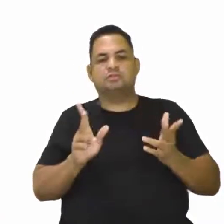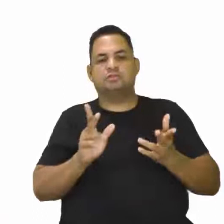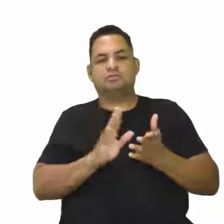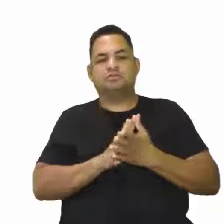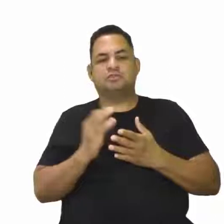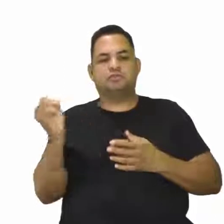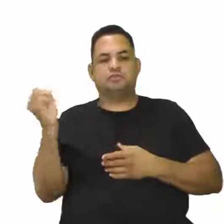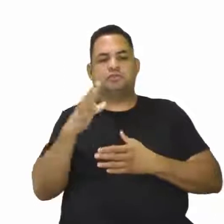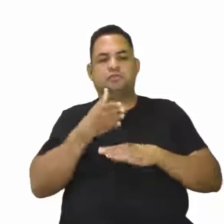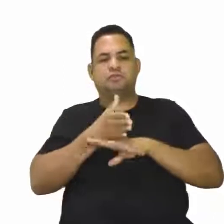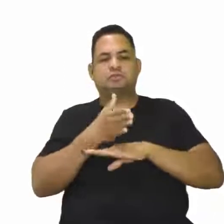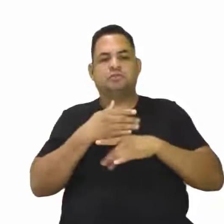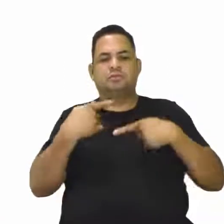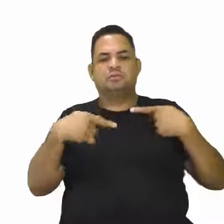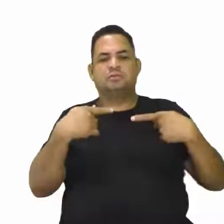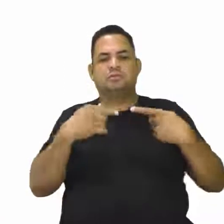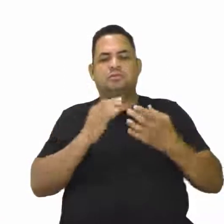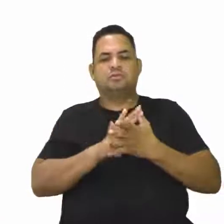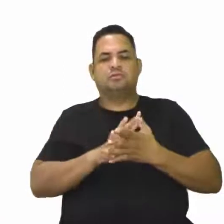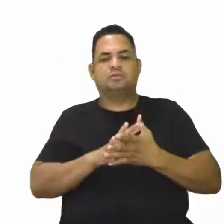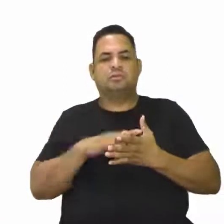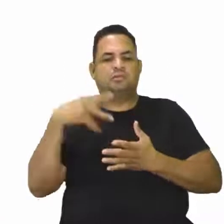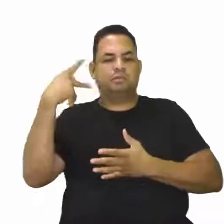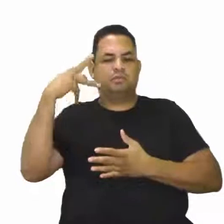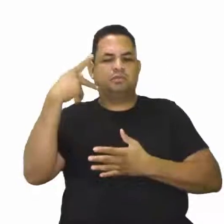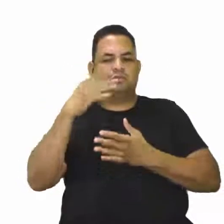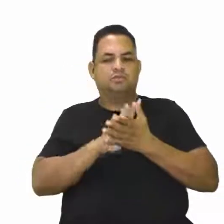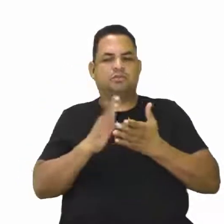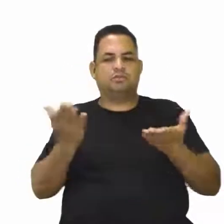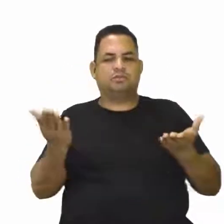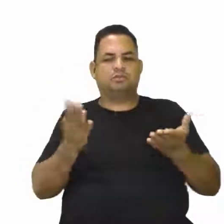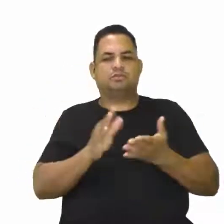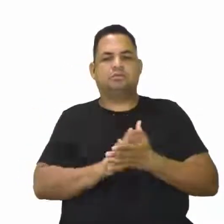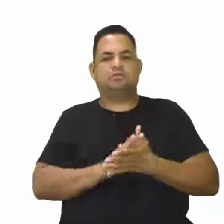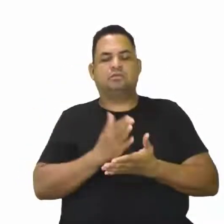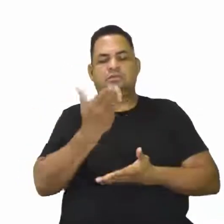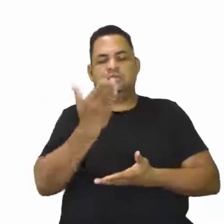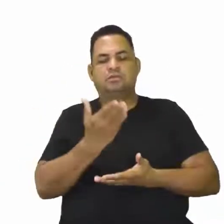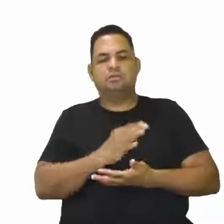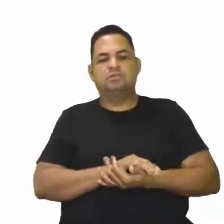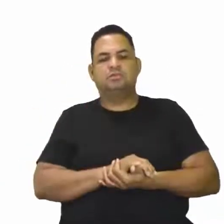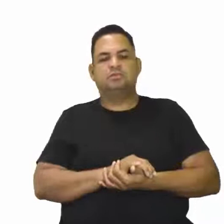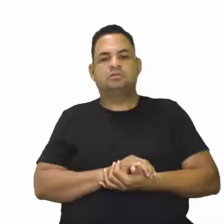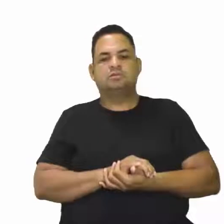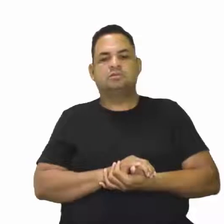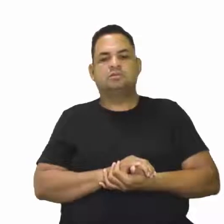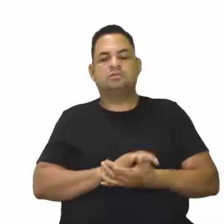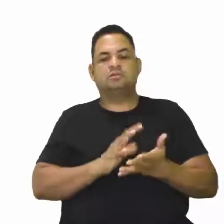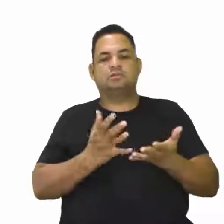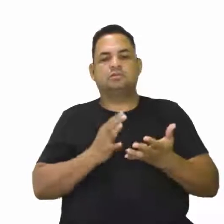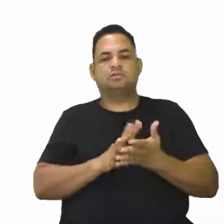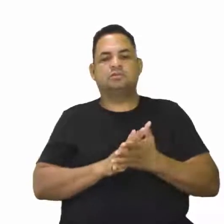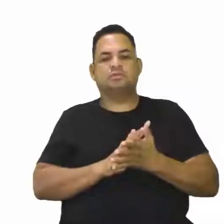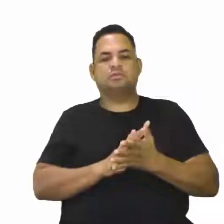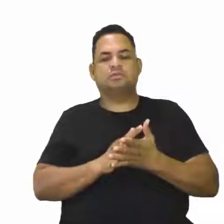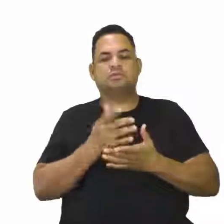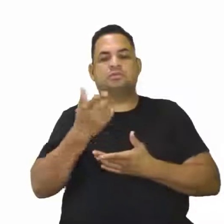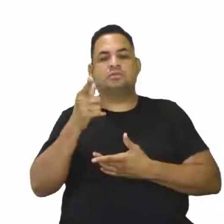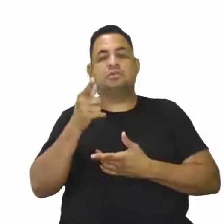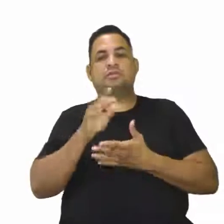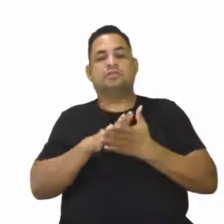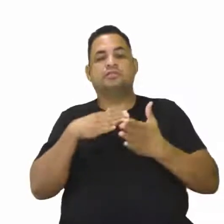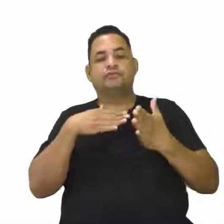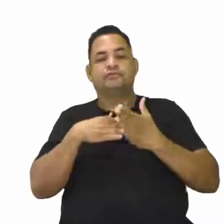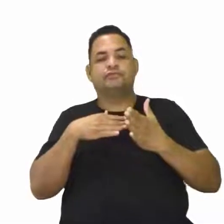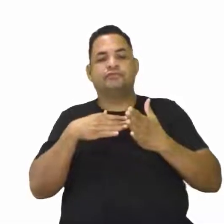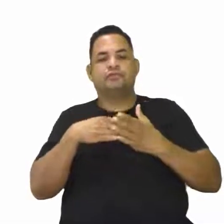à participação política e partidária. Então, esse apesar de, ele está se referindo ao